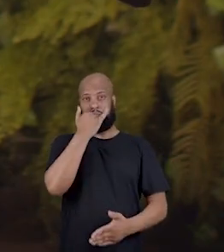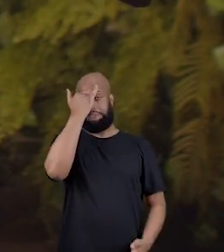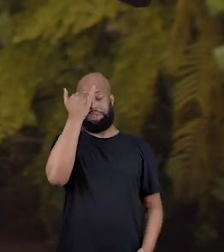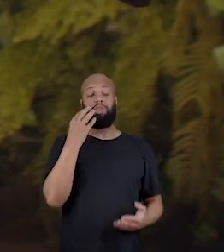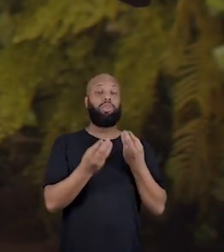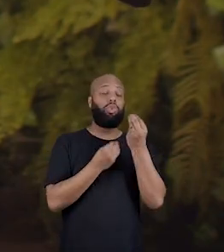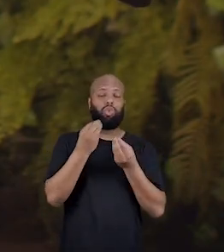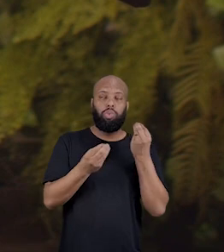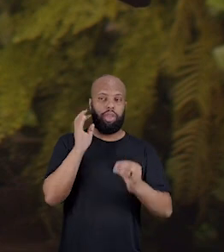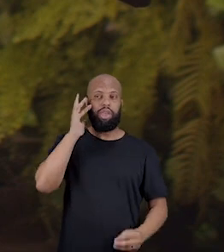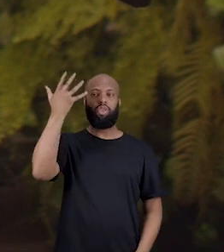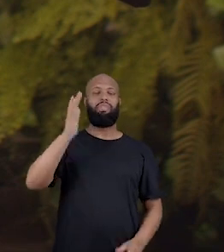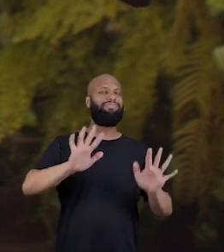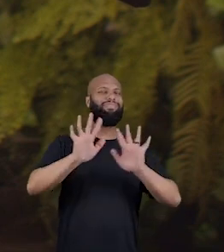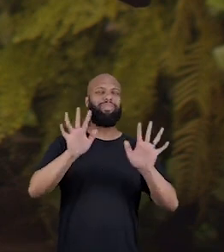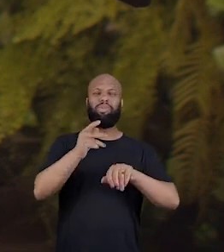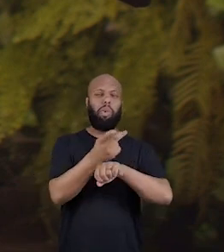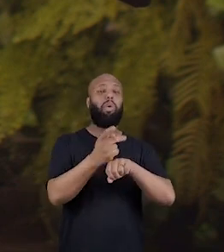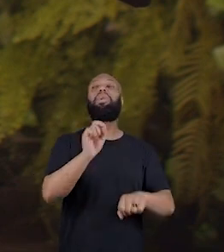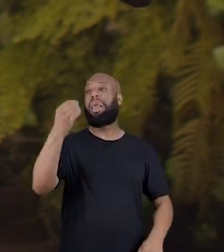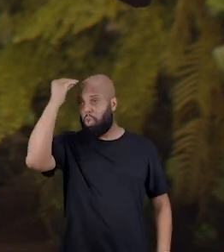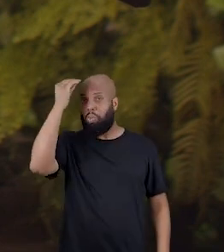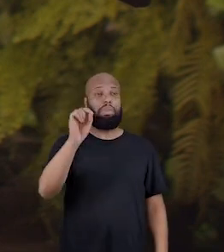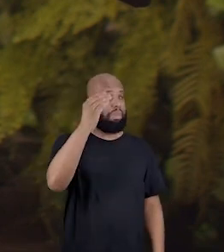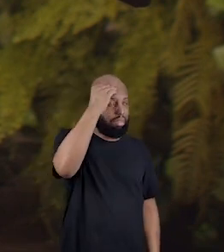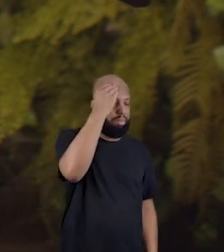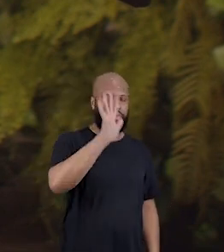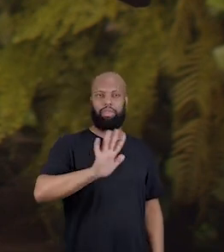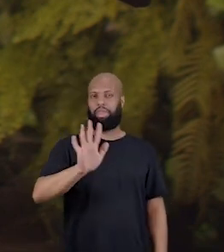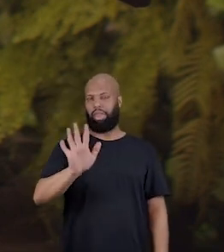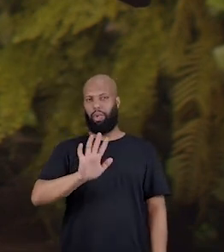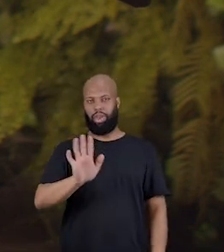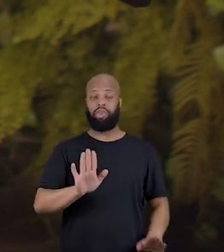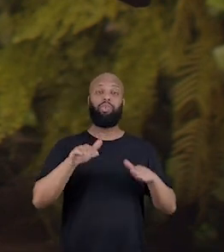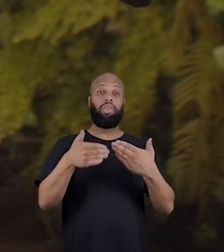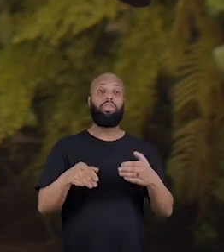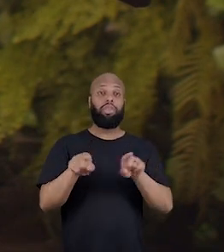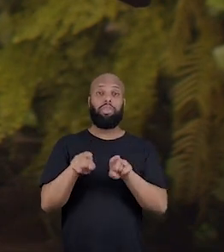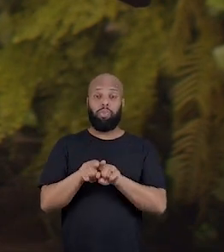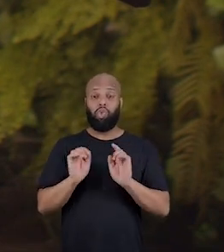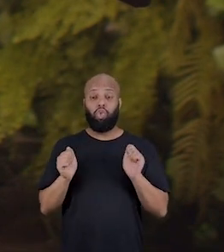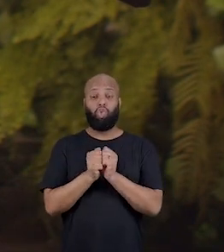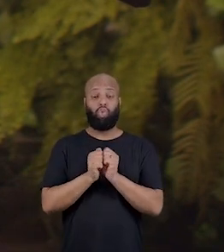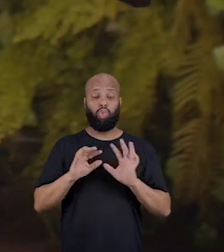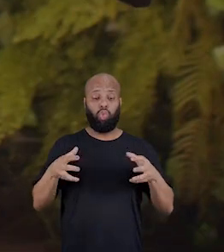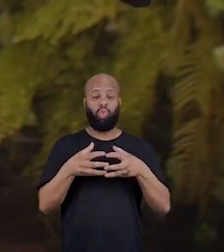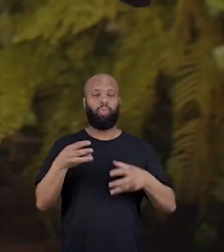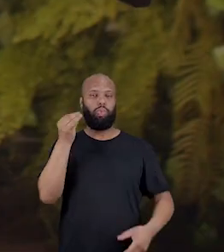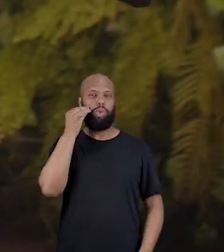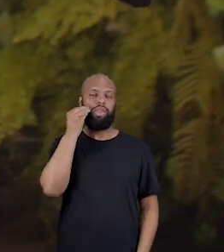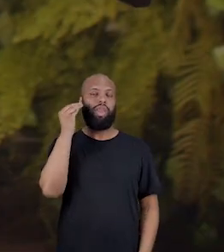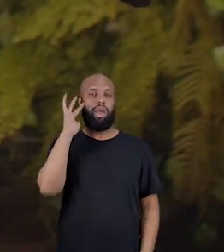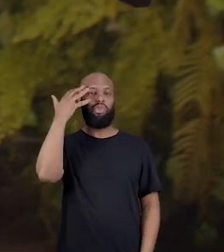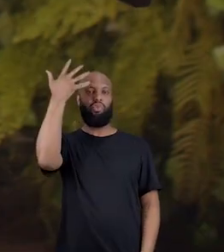como a gente trata isso e como a gente, sem procurar culpado, sem ficar, né, fazendo caça às bruxas e indo de turma para